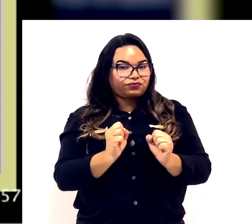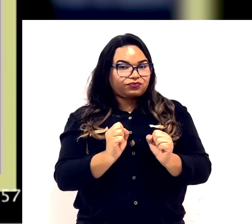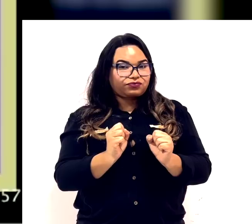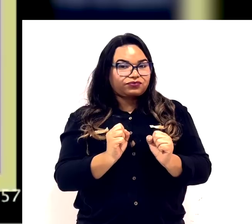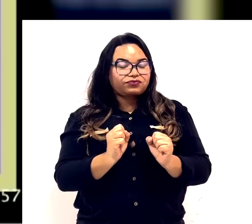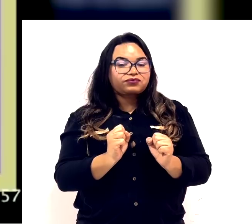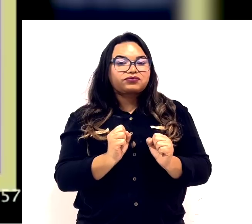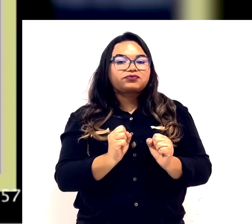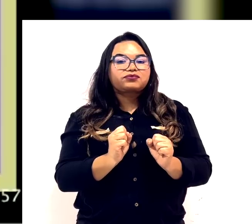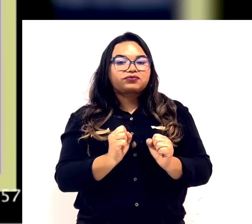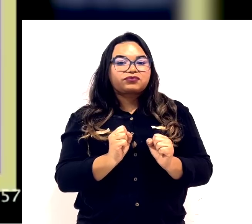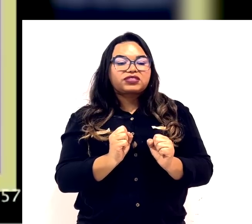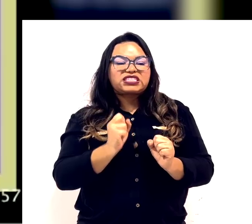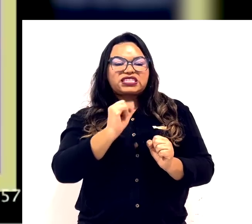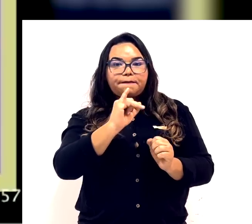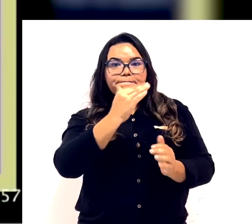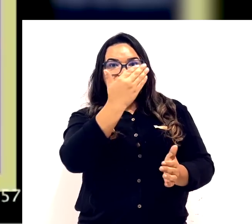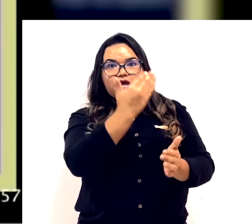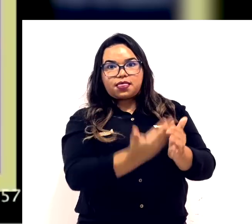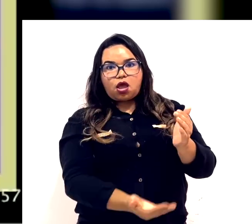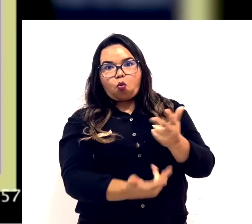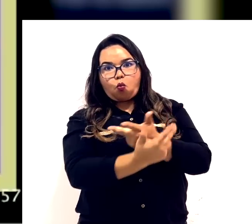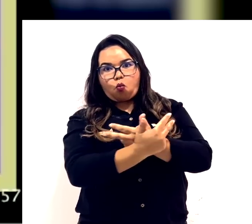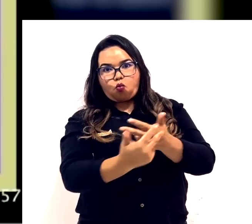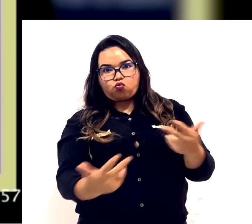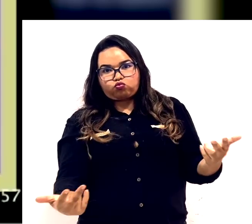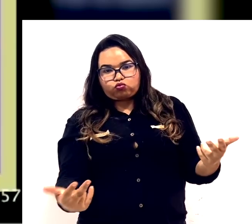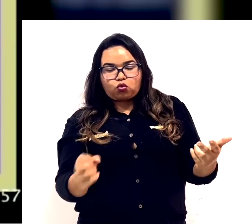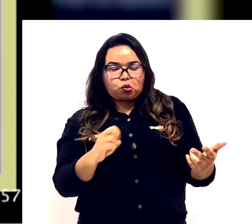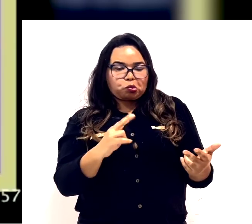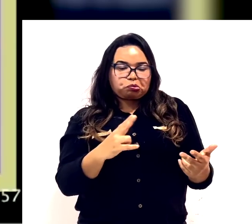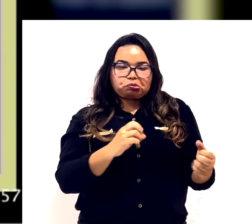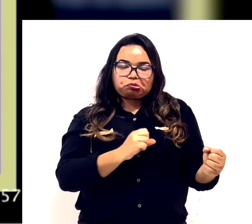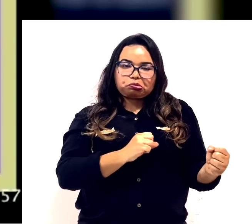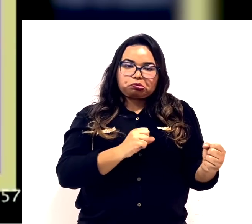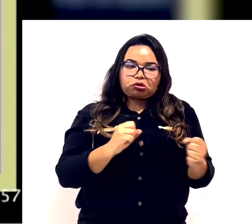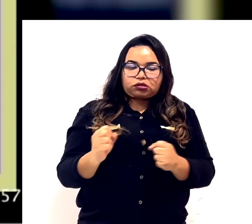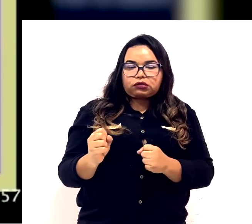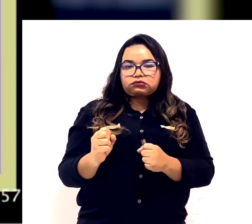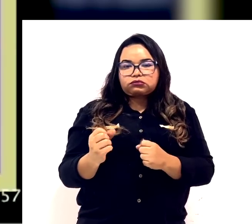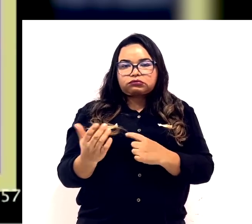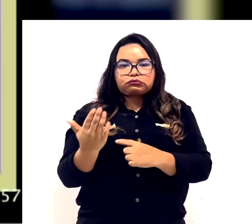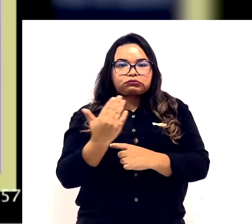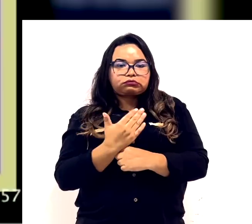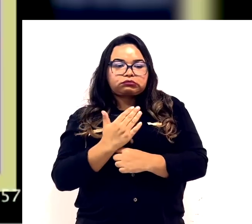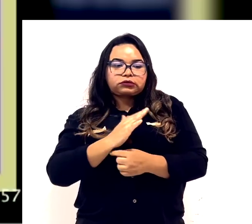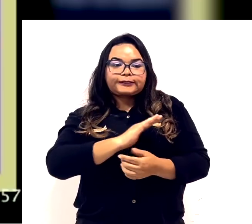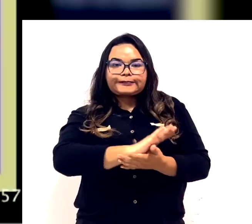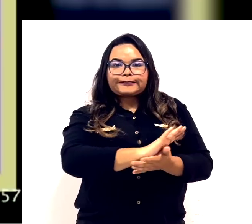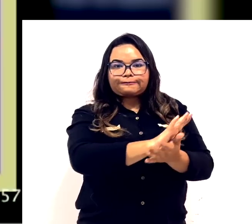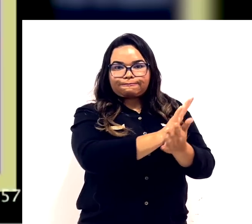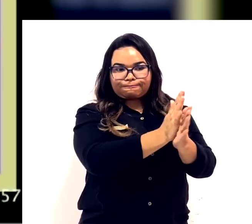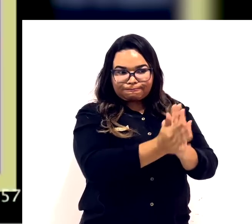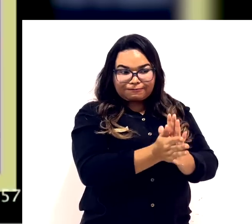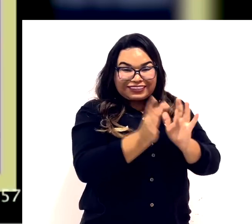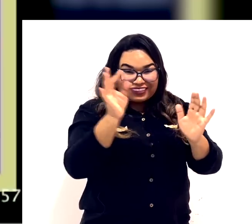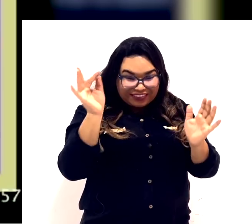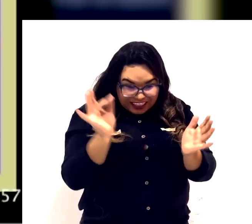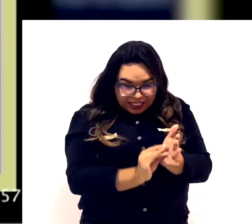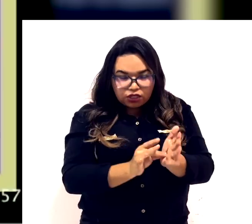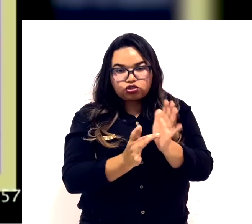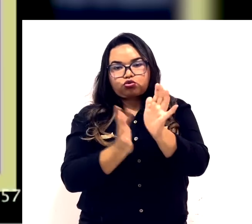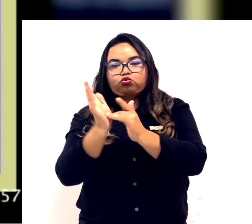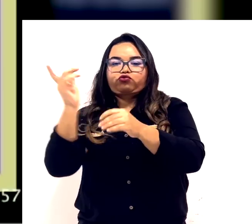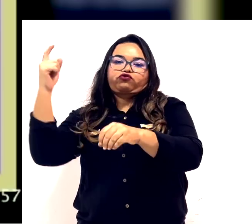ou algum poder que o está detendo, e este poder será destruído por ocasião da segunda vinda de Cristo. A